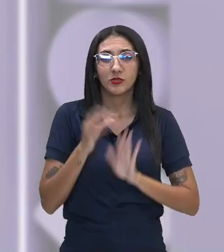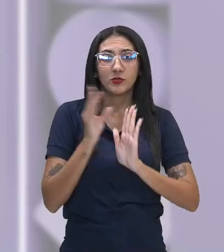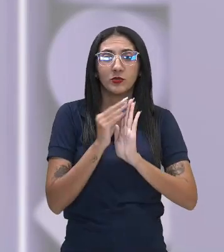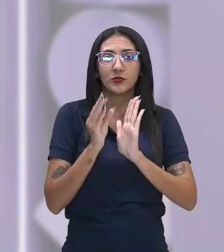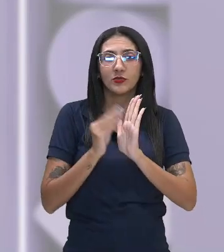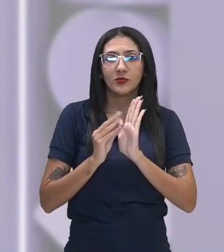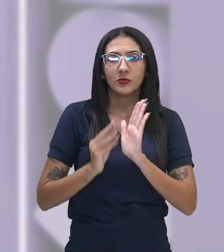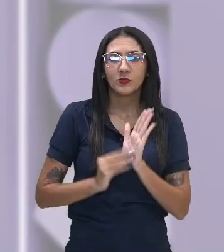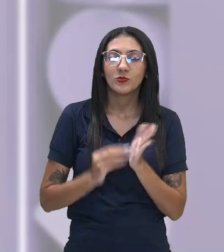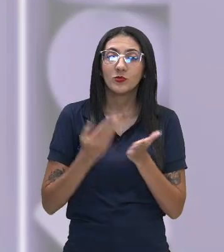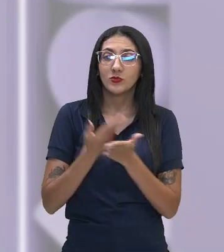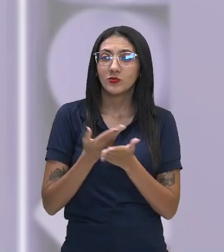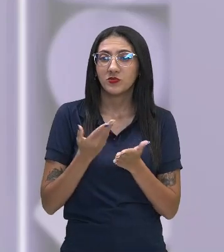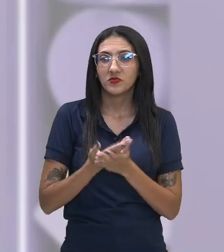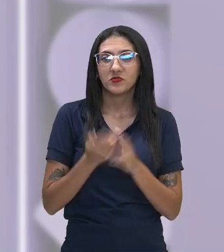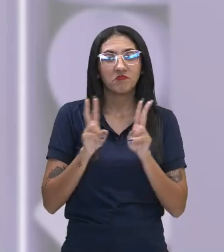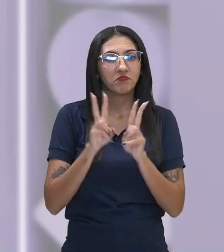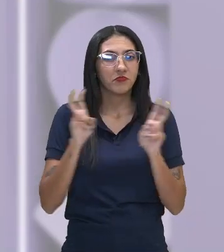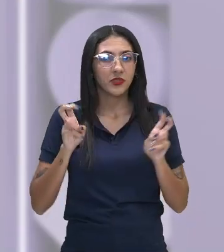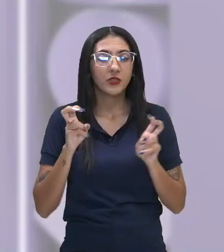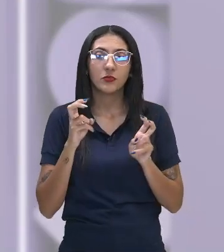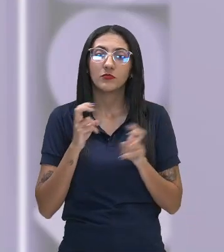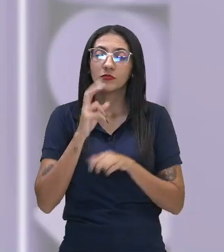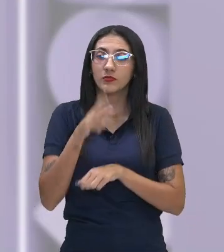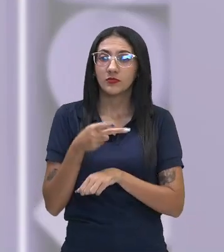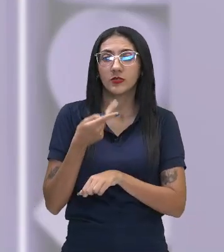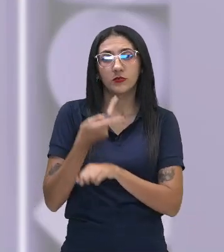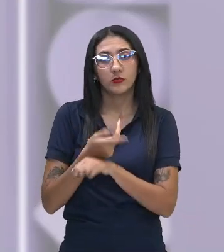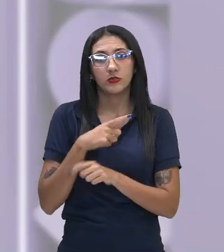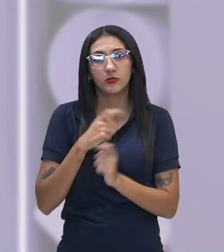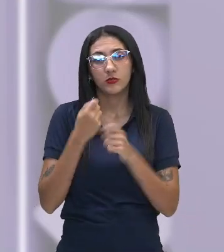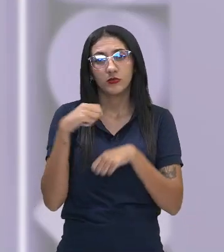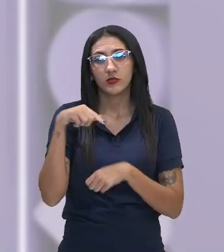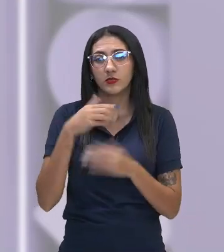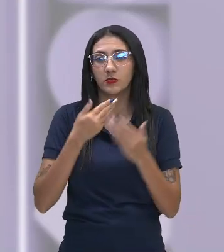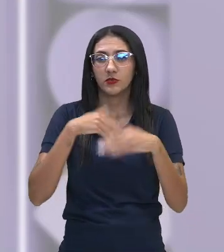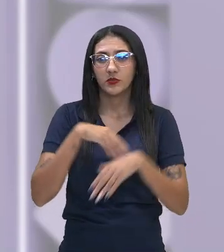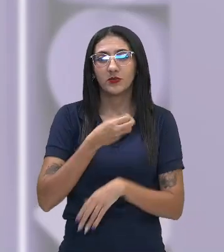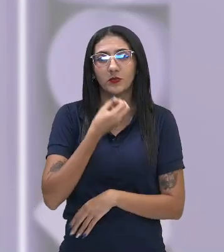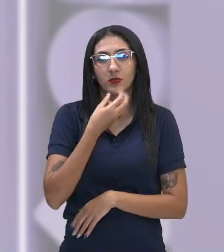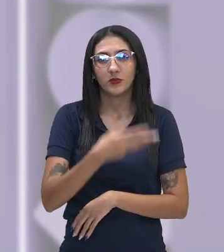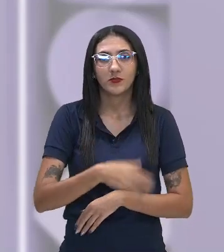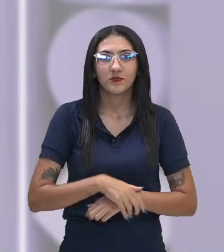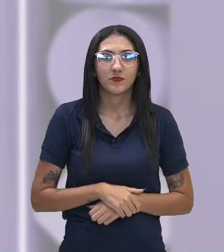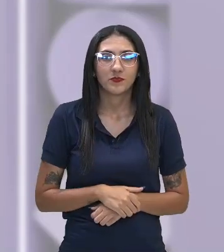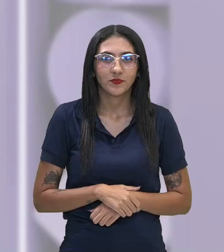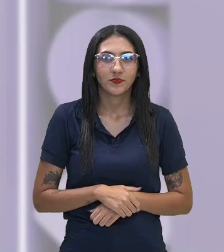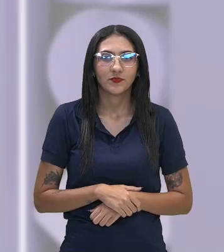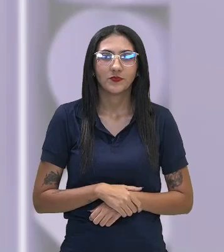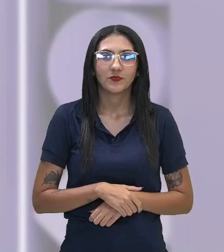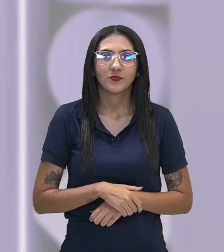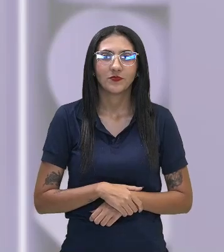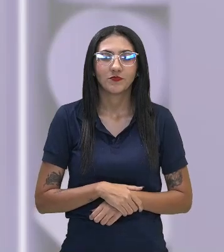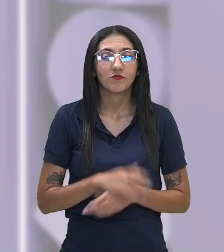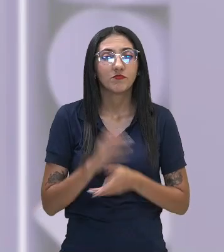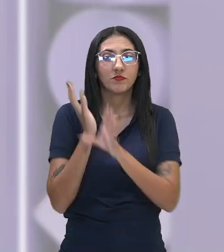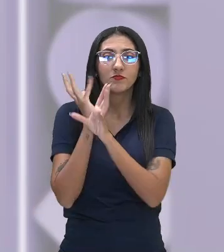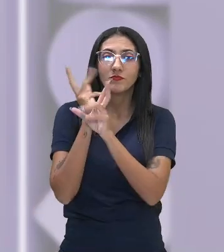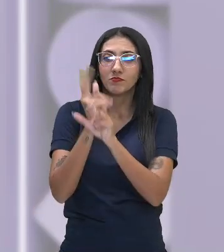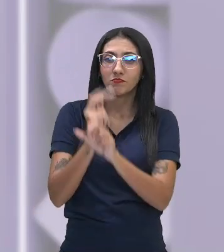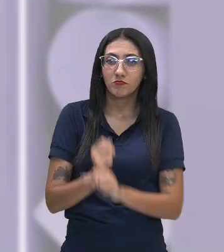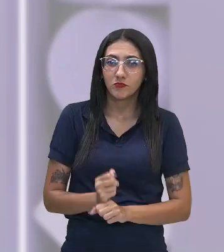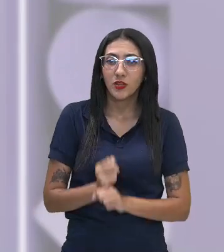nosso conteúdo, para bem fazermos uma boa avaliação. Revisar sempre é bom,